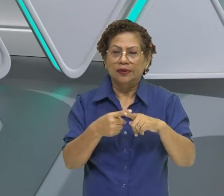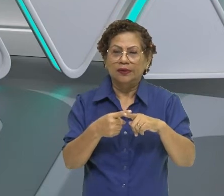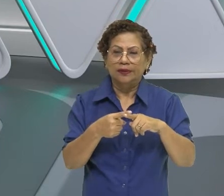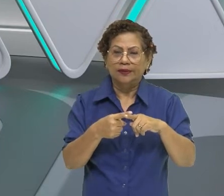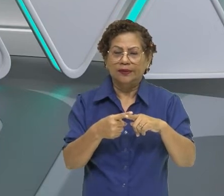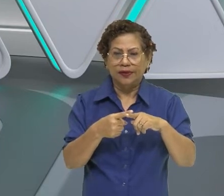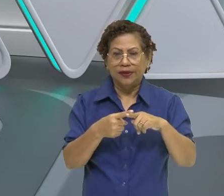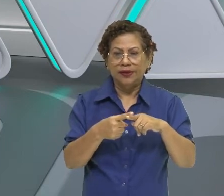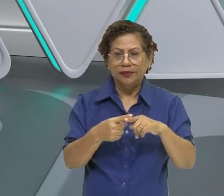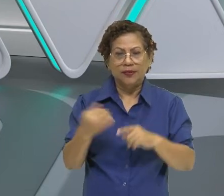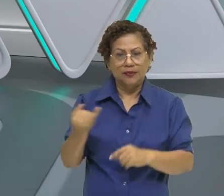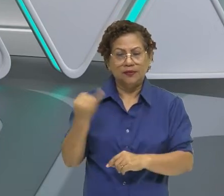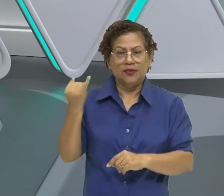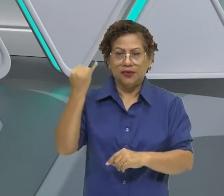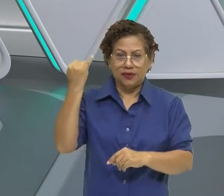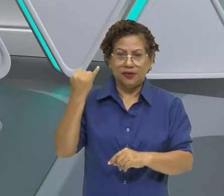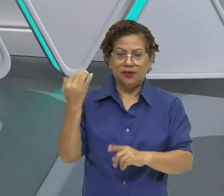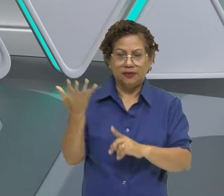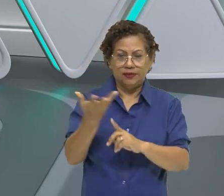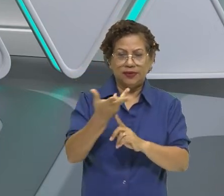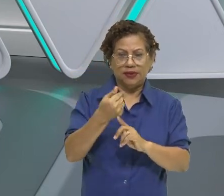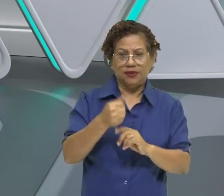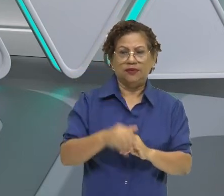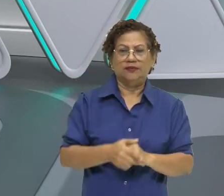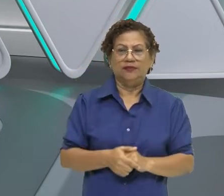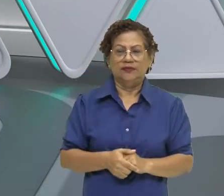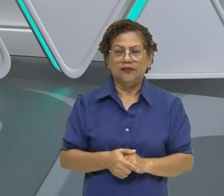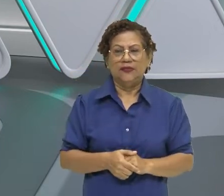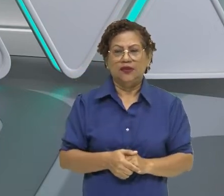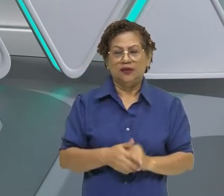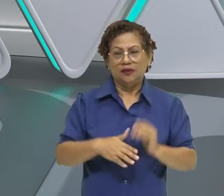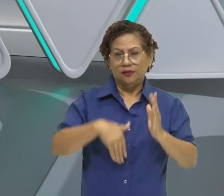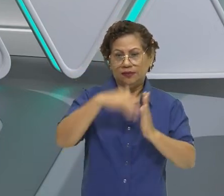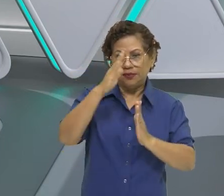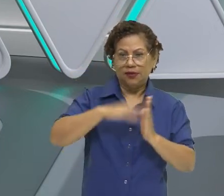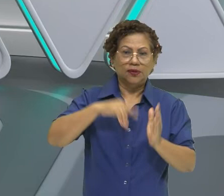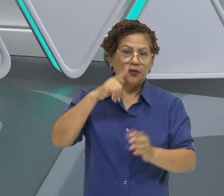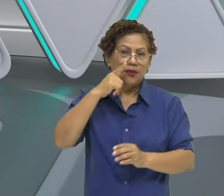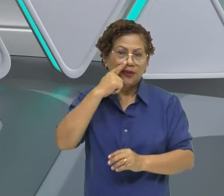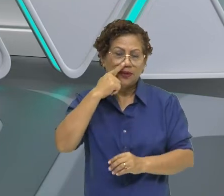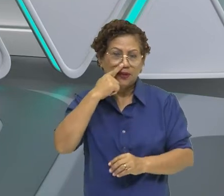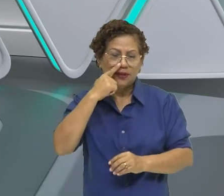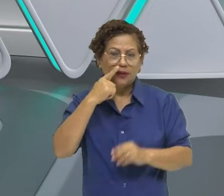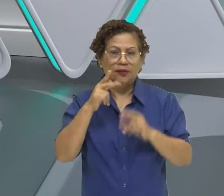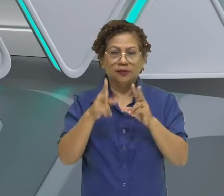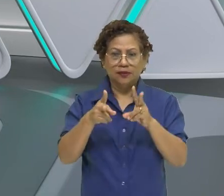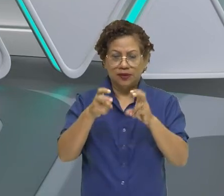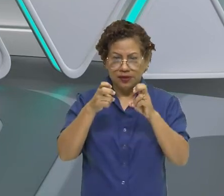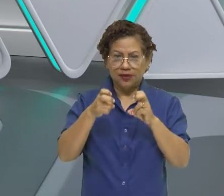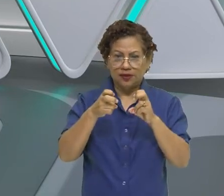artística. Então, a pintura grega que a gente encontrou, né, que a gente consegue perceber nos